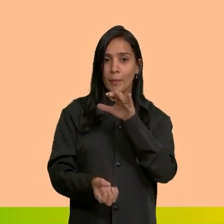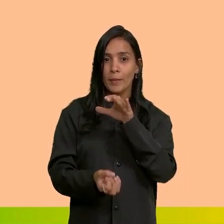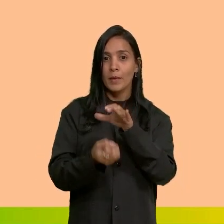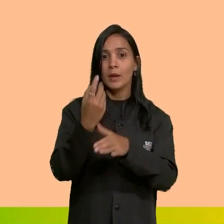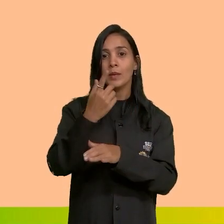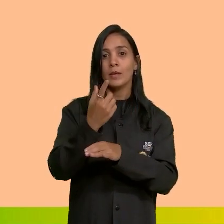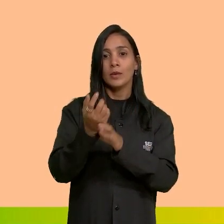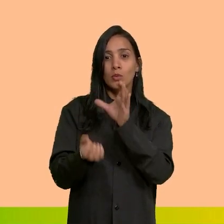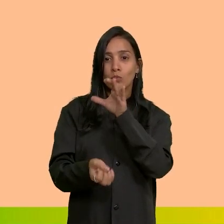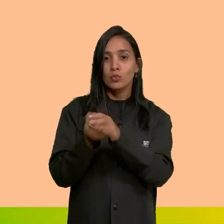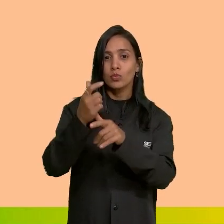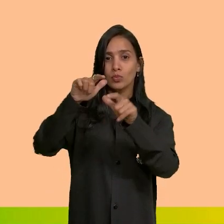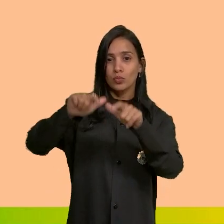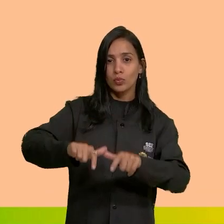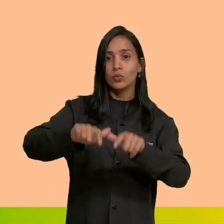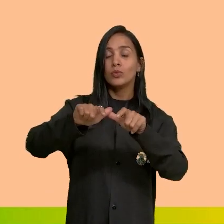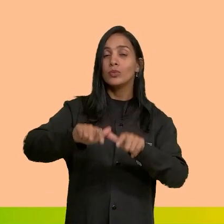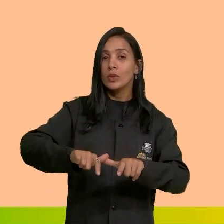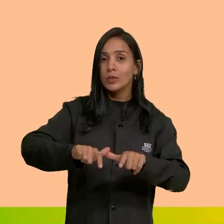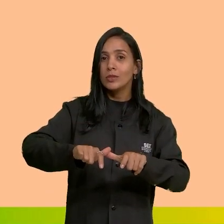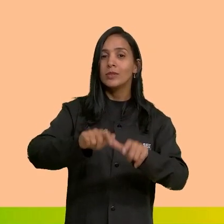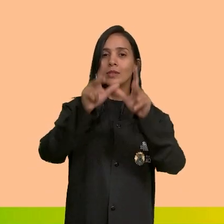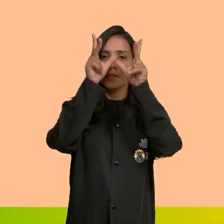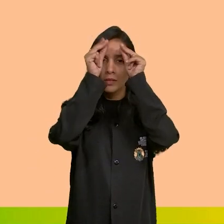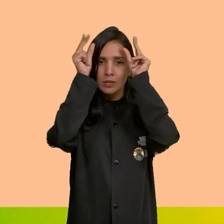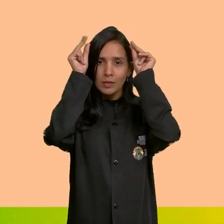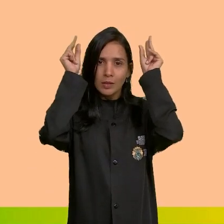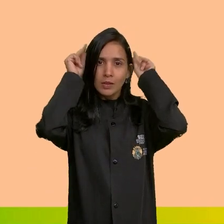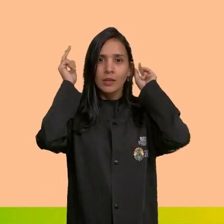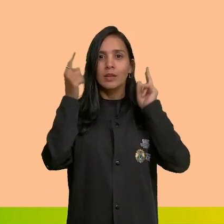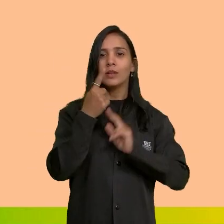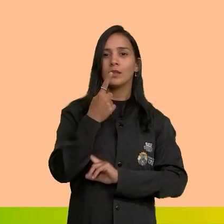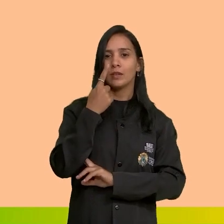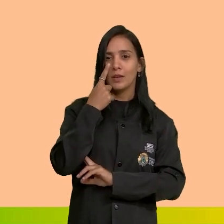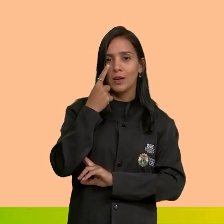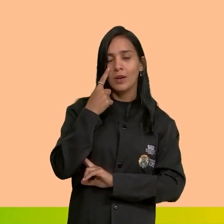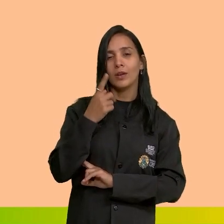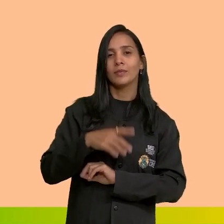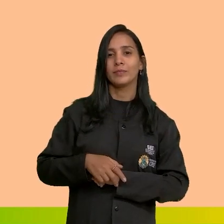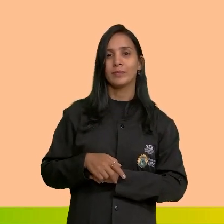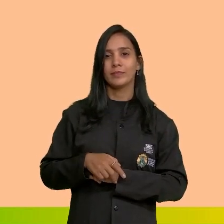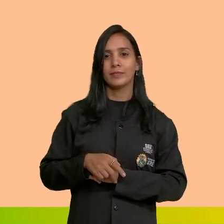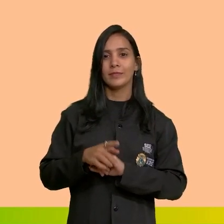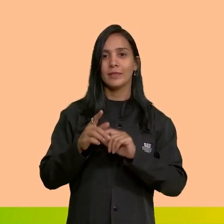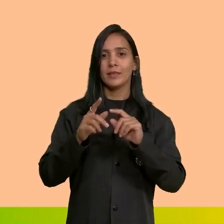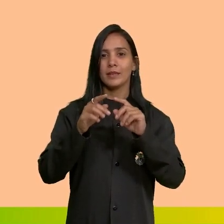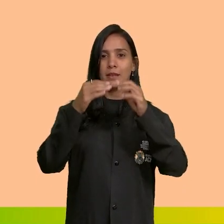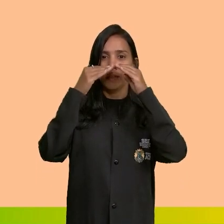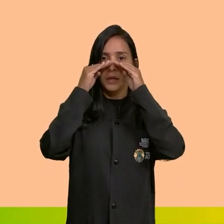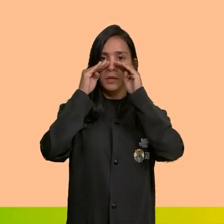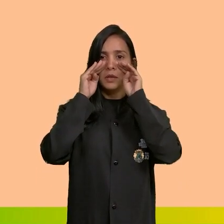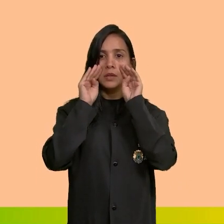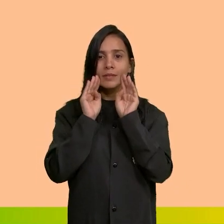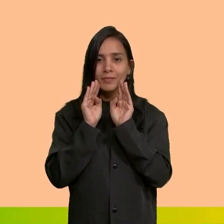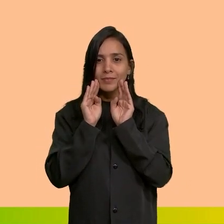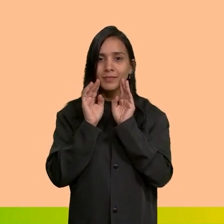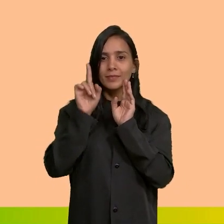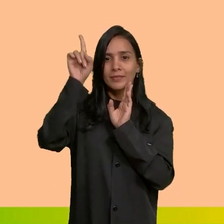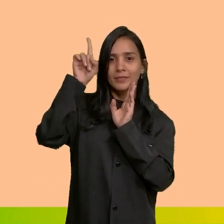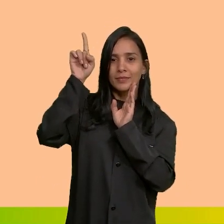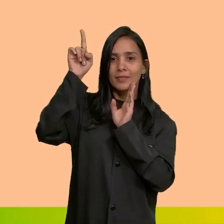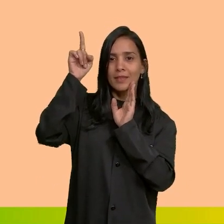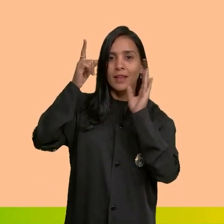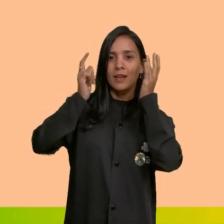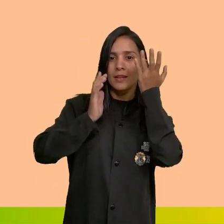máscaras aqui que vocês estão observando, essas máscaras são símbolo do teatro, elas representam